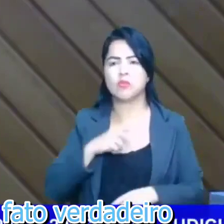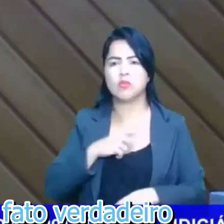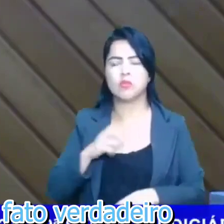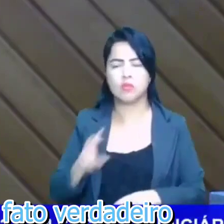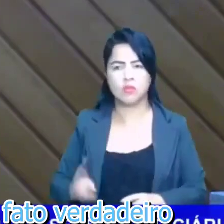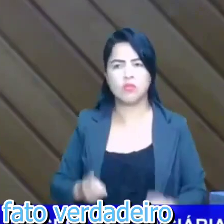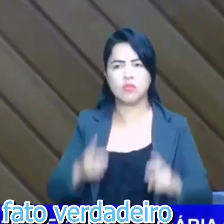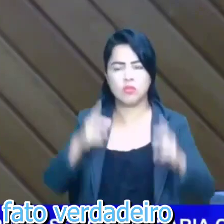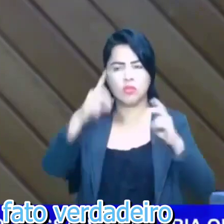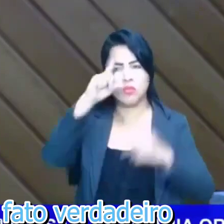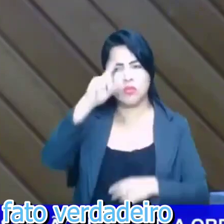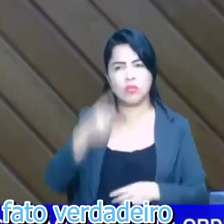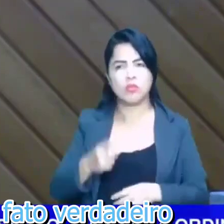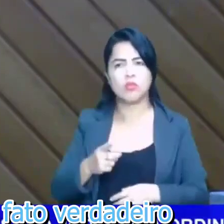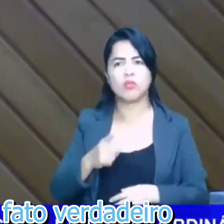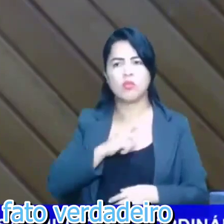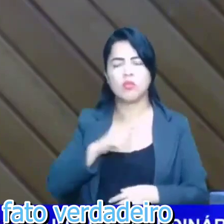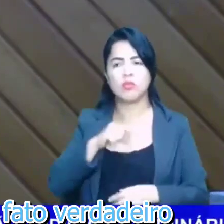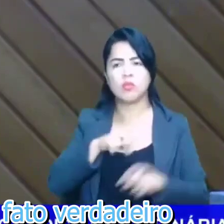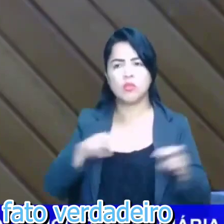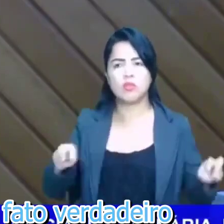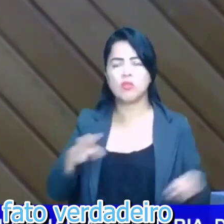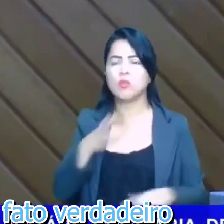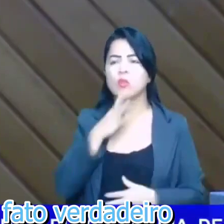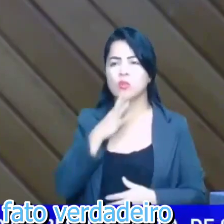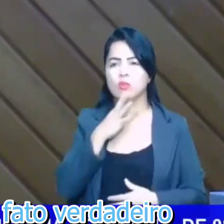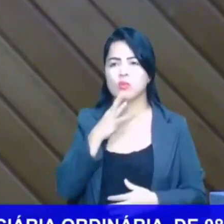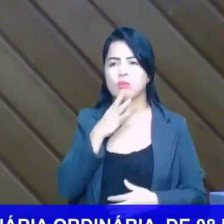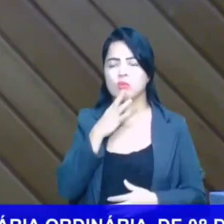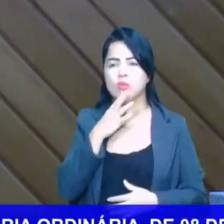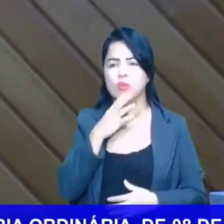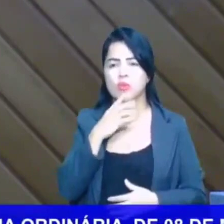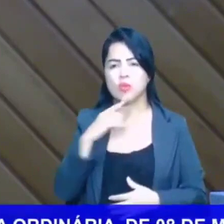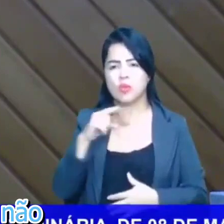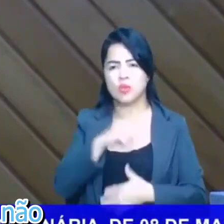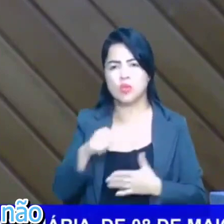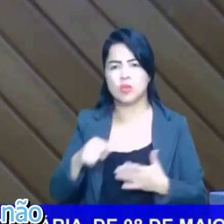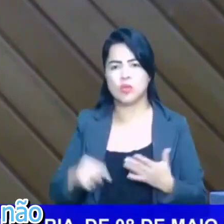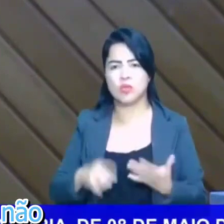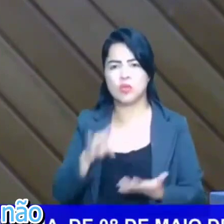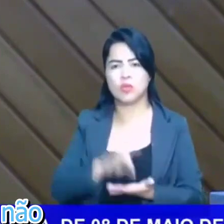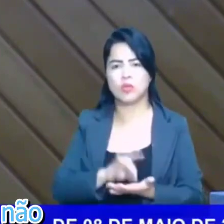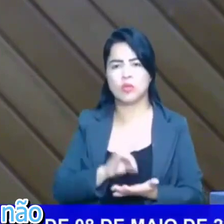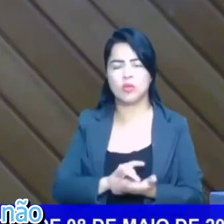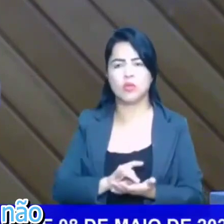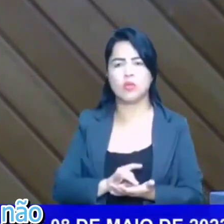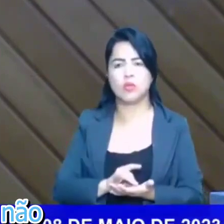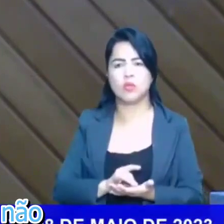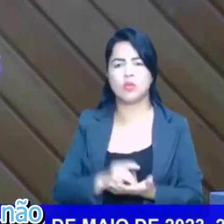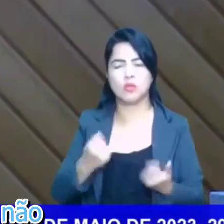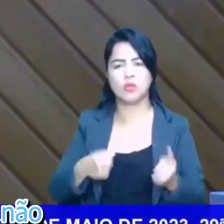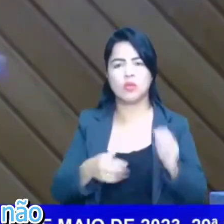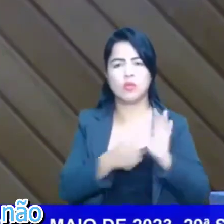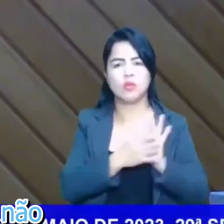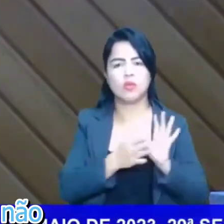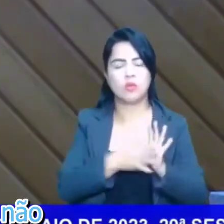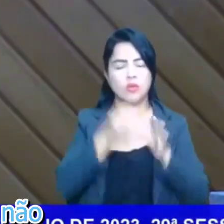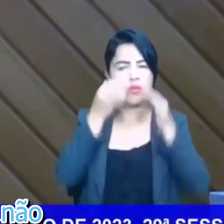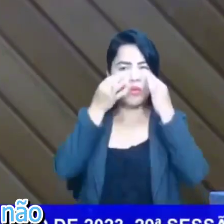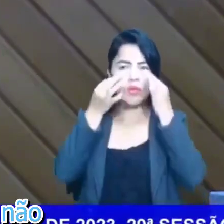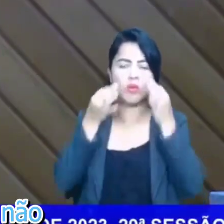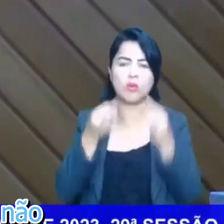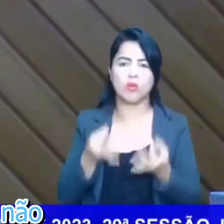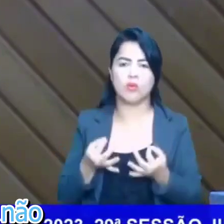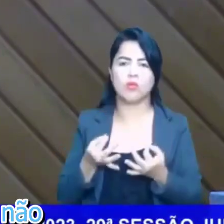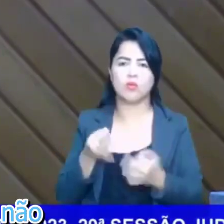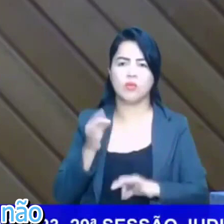valor às decisões que ele mesmo emite e reconheça que o fato verdadeiro ele tem que ser julgado, olhado